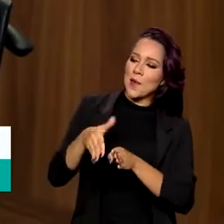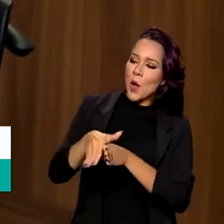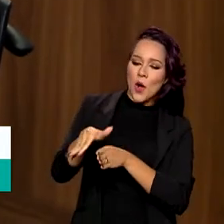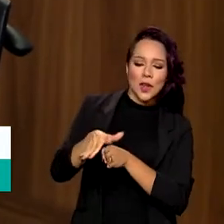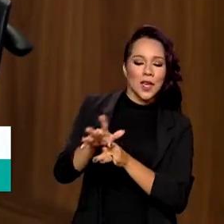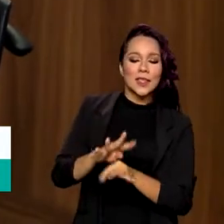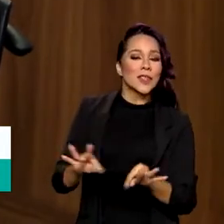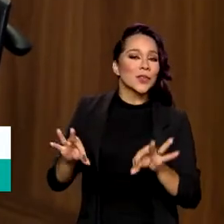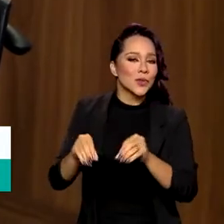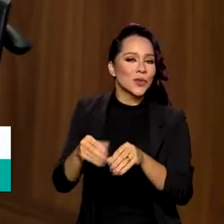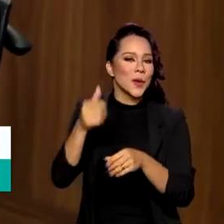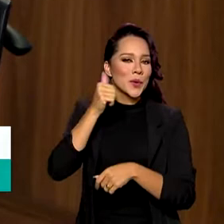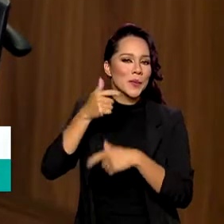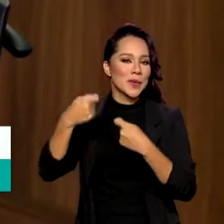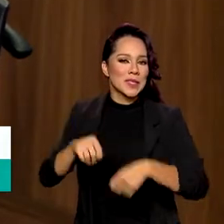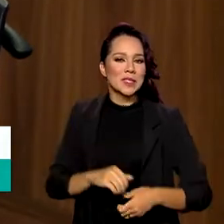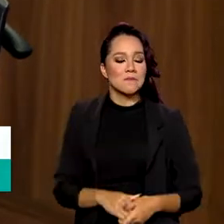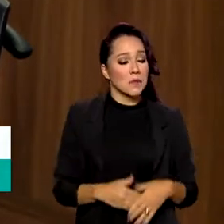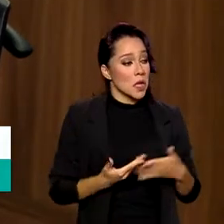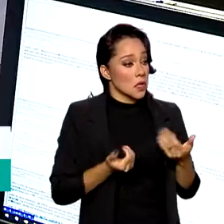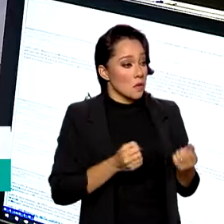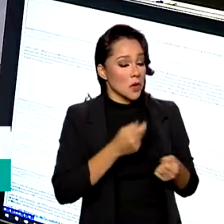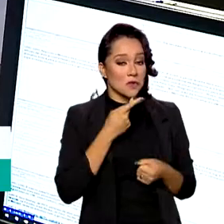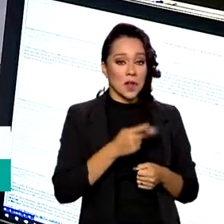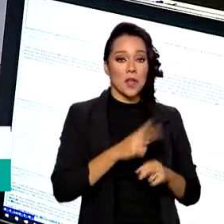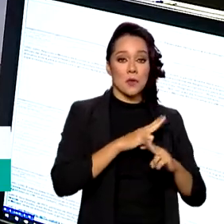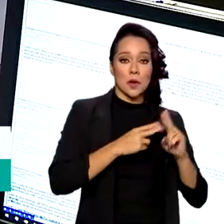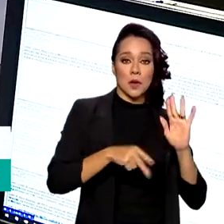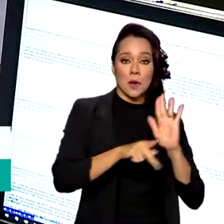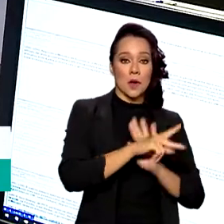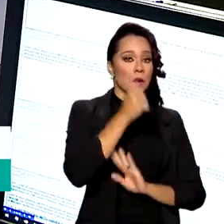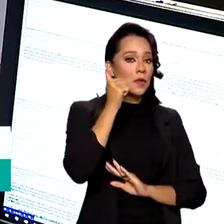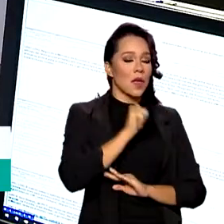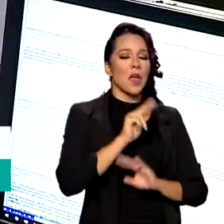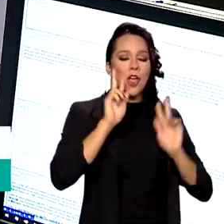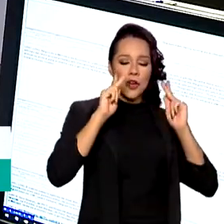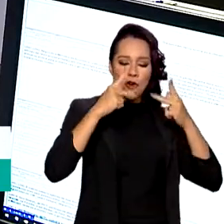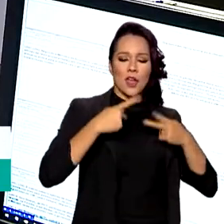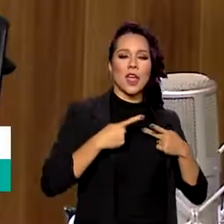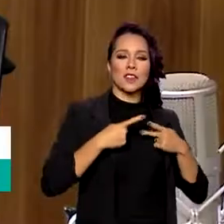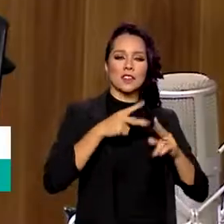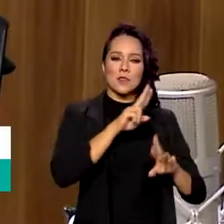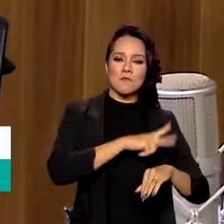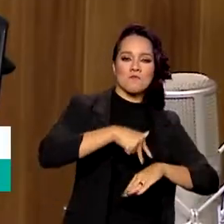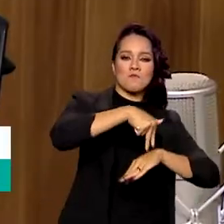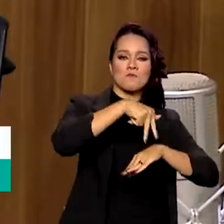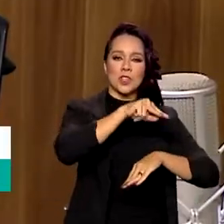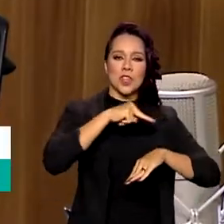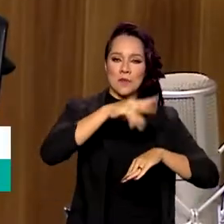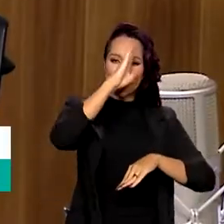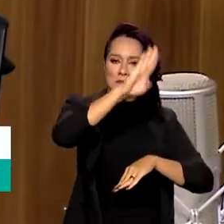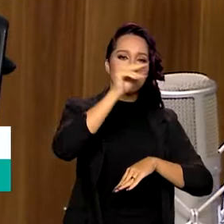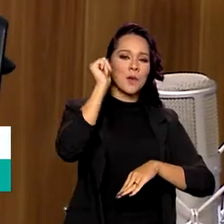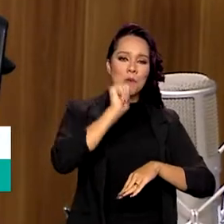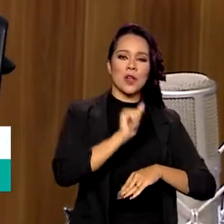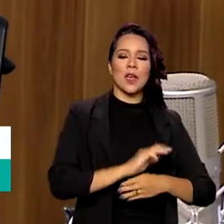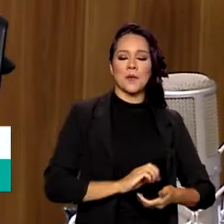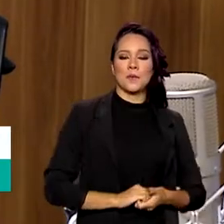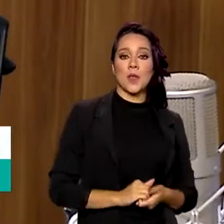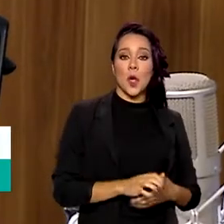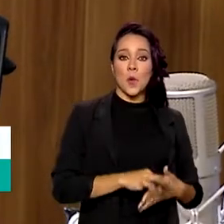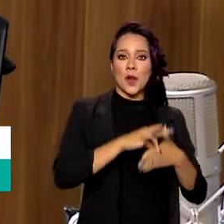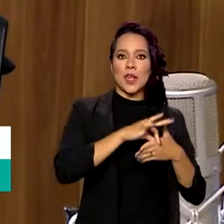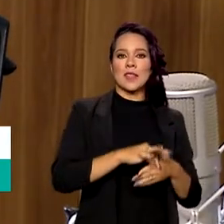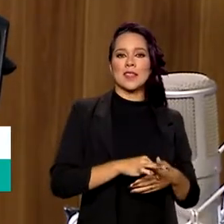e ajuda em tudo isso que ela precisa então a gente pode falar que o caixa para elas Reconhece esse protagonismo feminino né no comando das